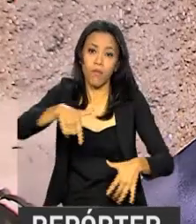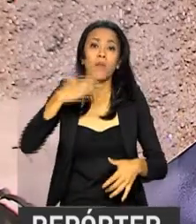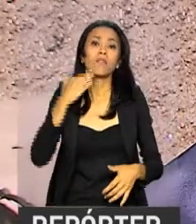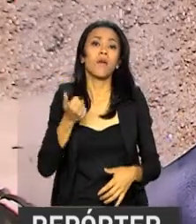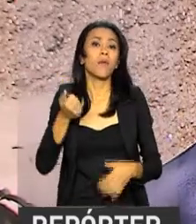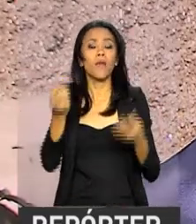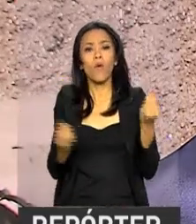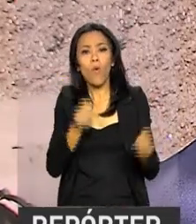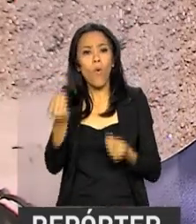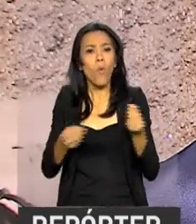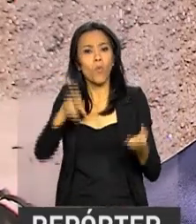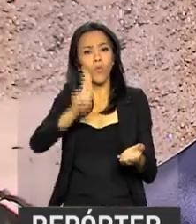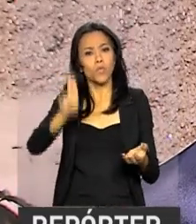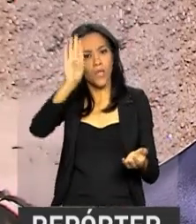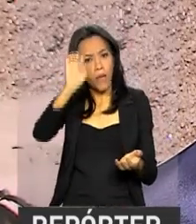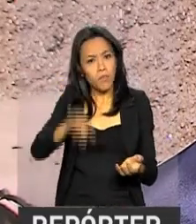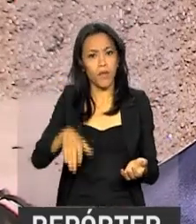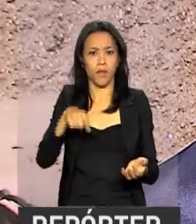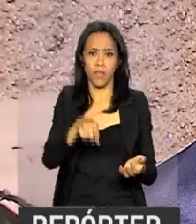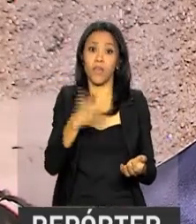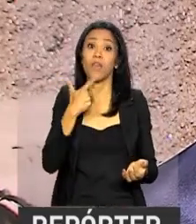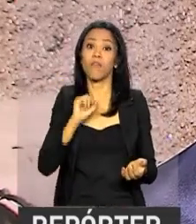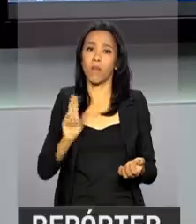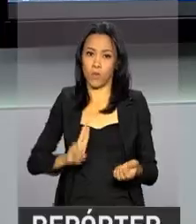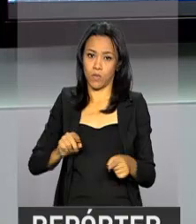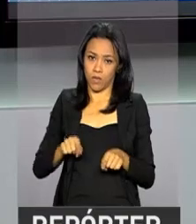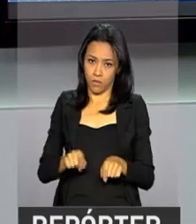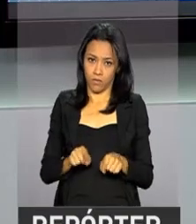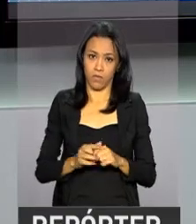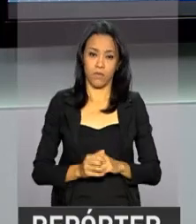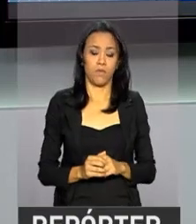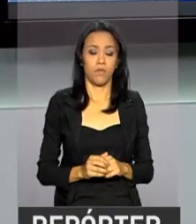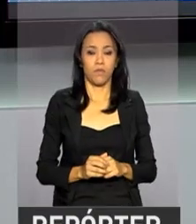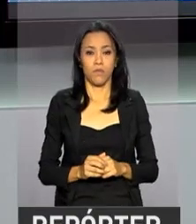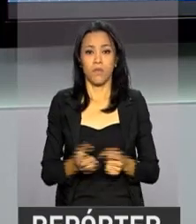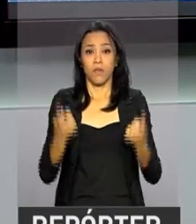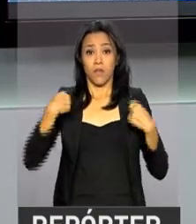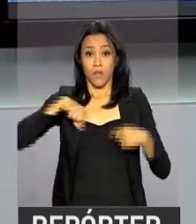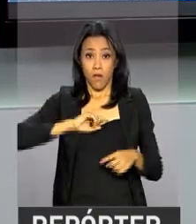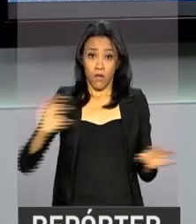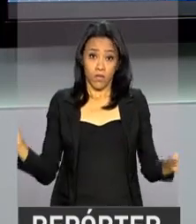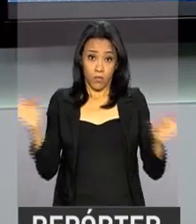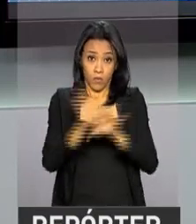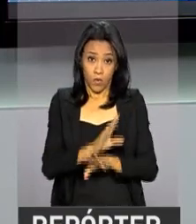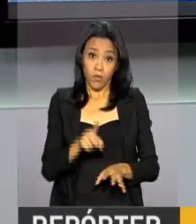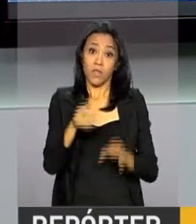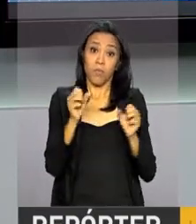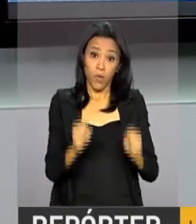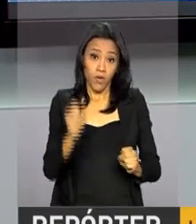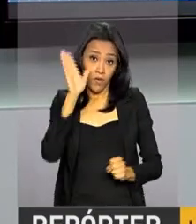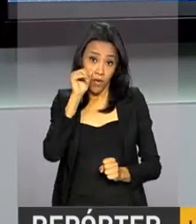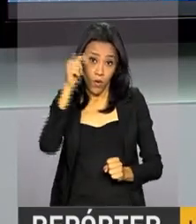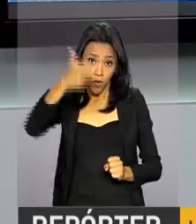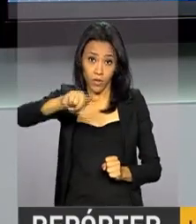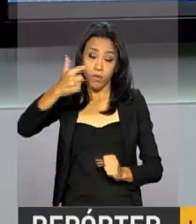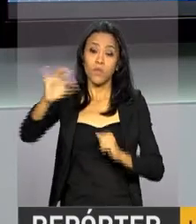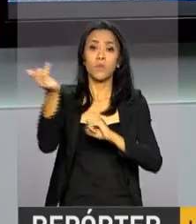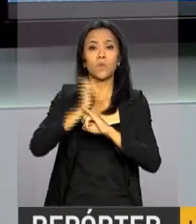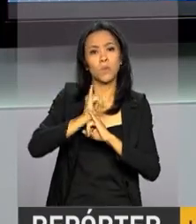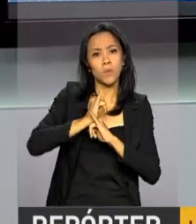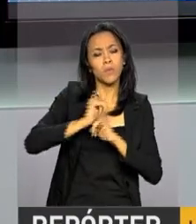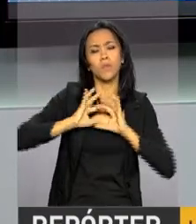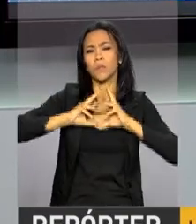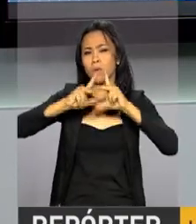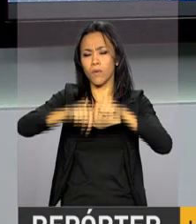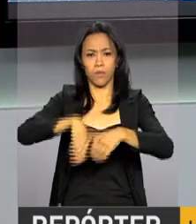do agricultor e do consumidor que vai consumir o produto nós ficamos por aqui você pode rever as reportagens no youtube